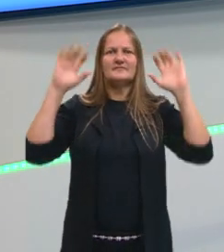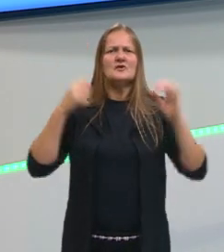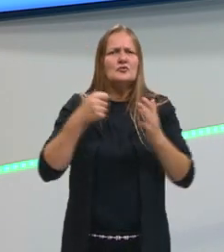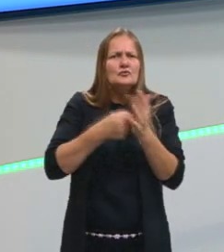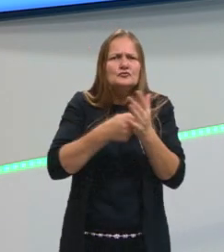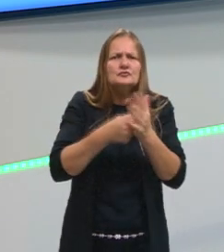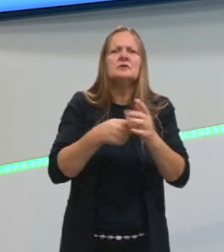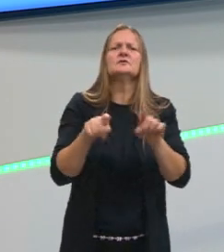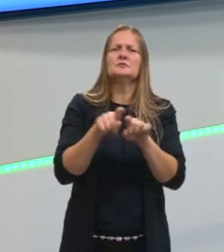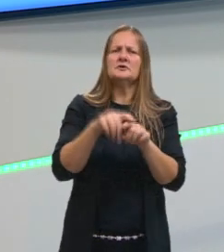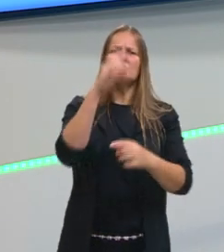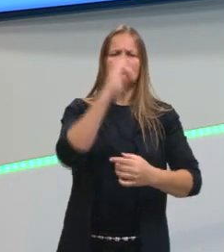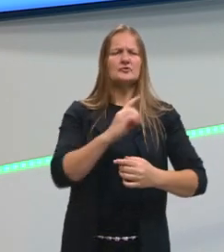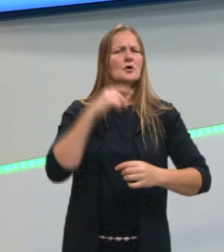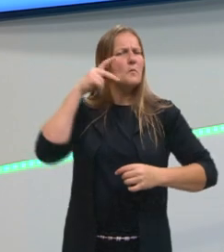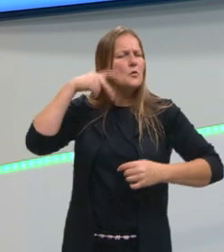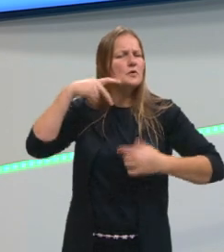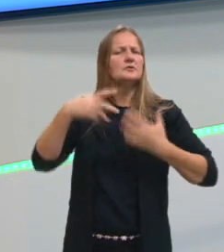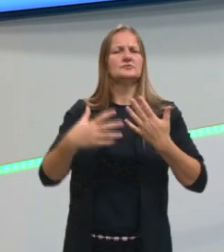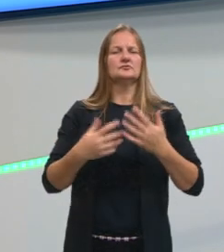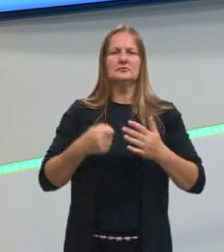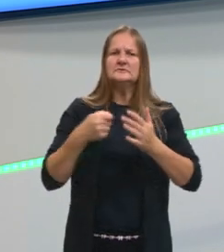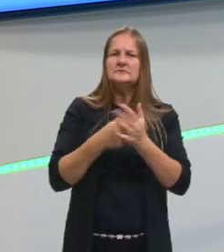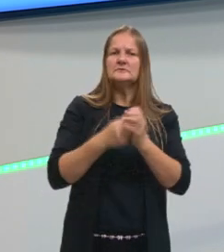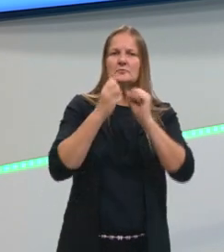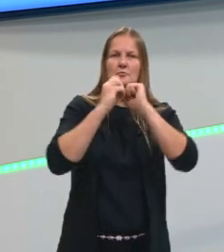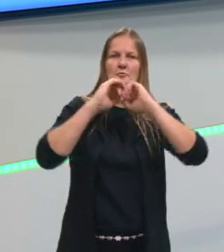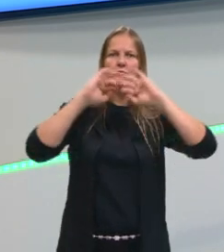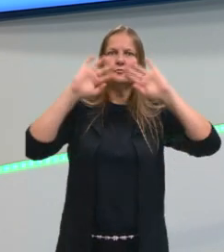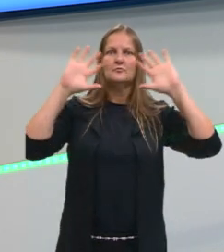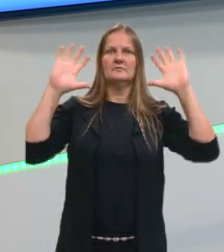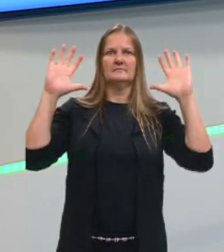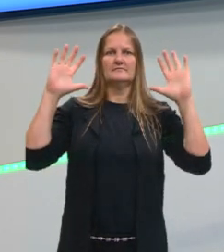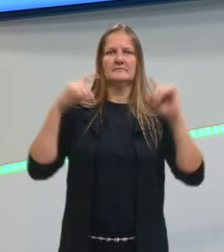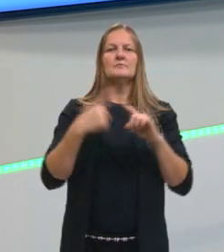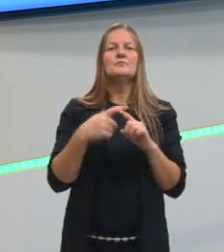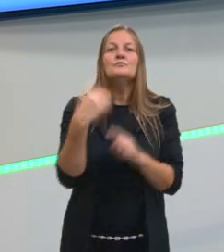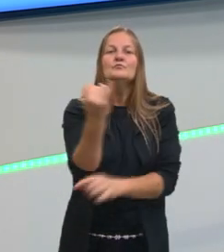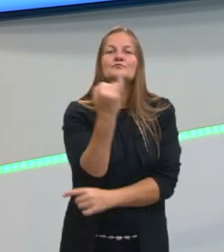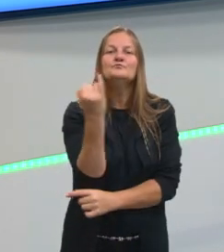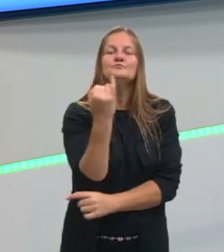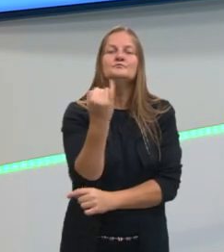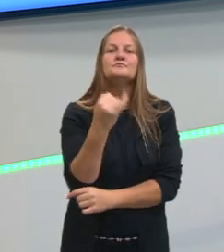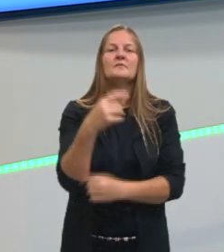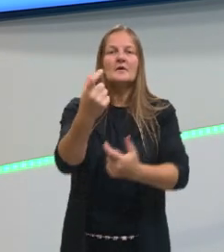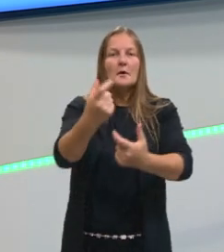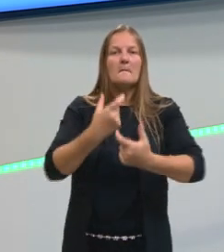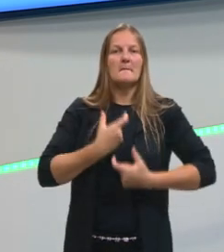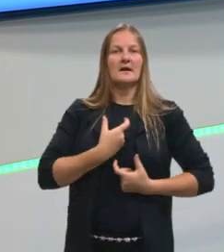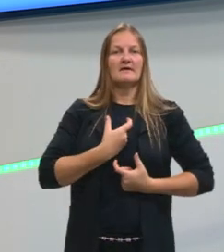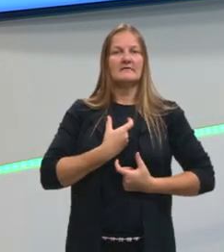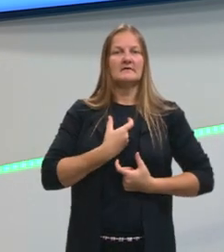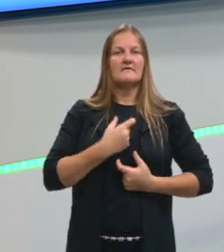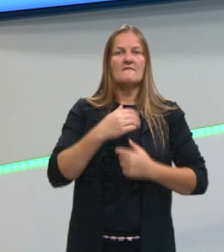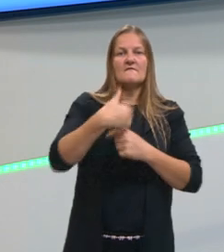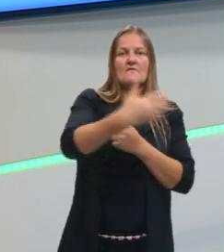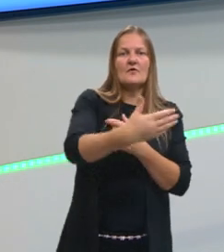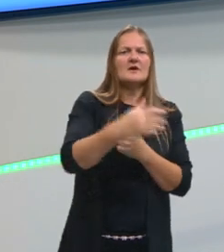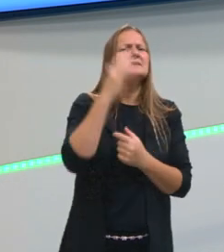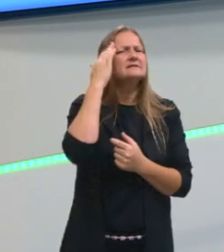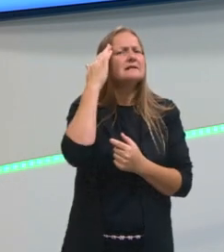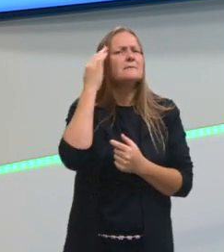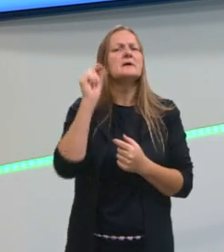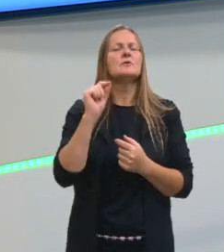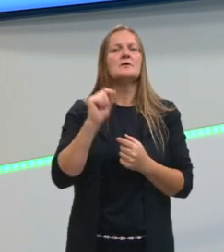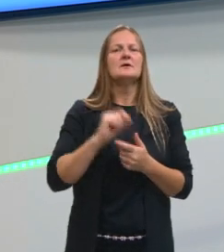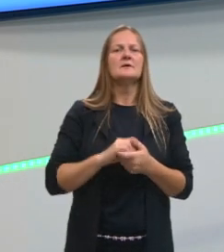ele lutará também processos questões políticas aí a importância então que quando nós recebemos palavras estrangeiras que nós